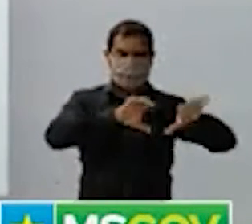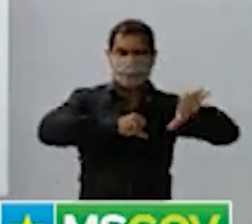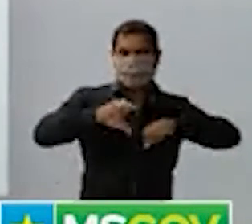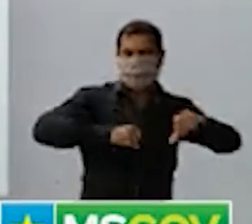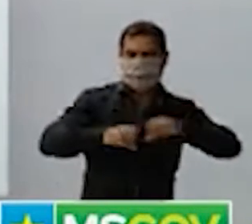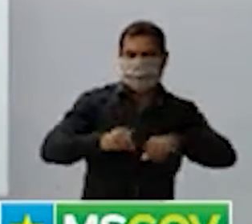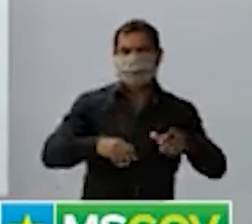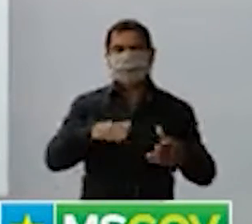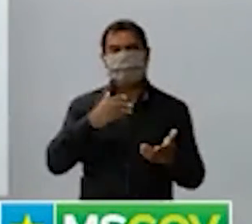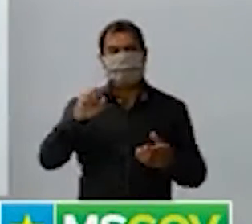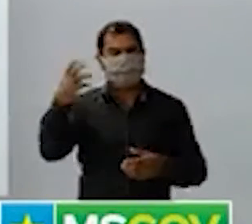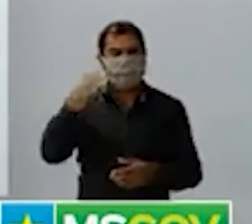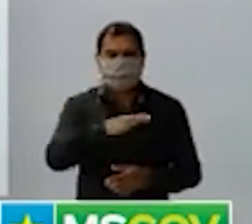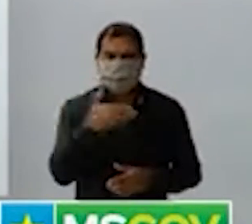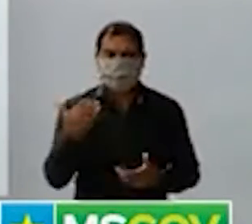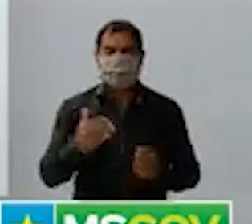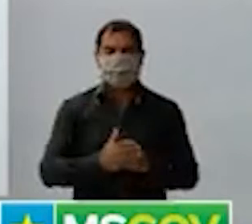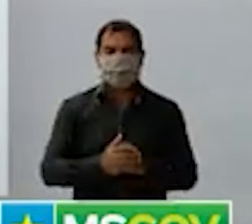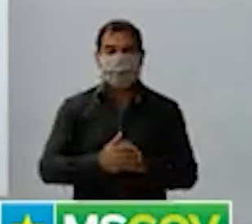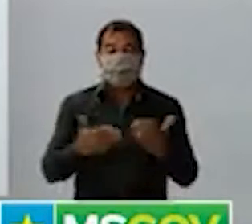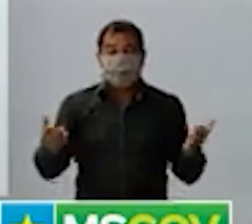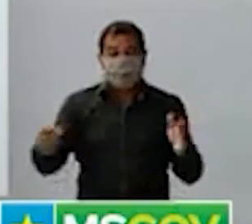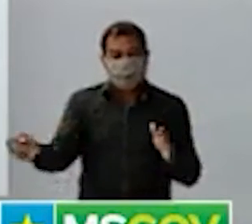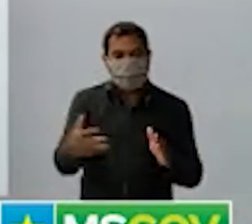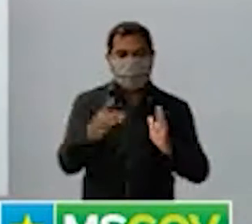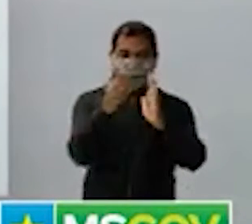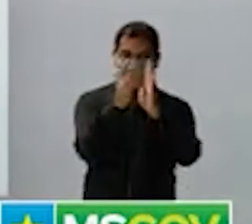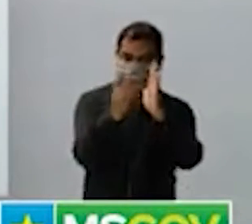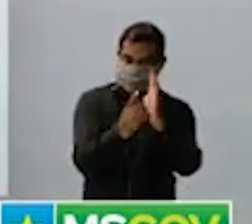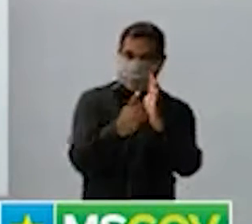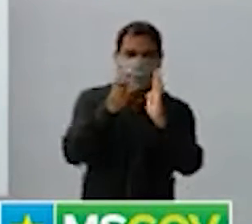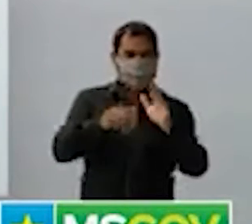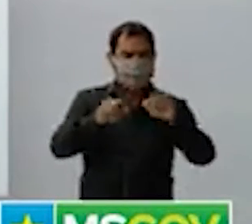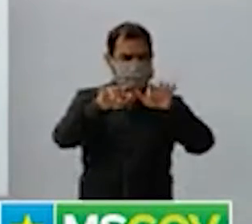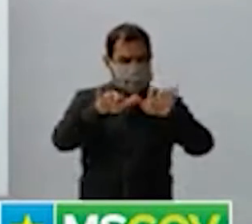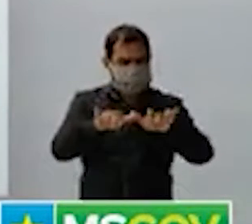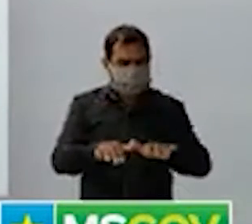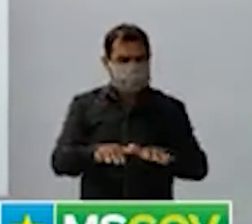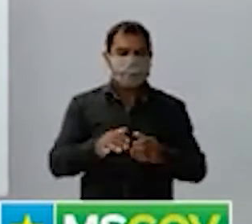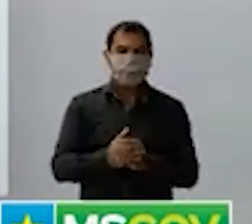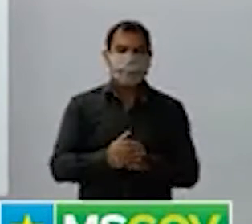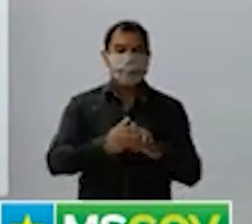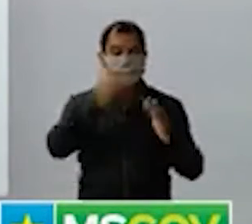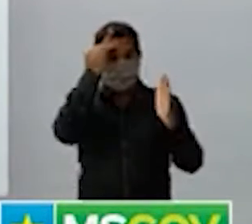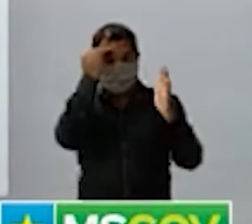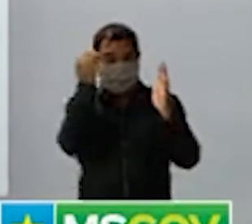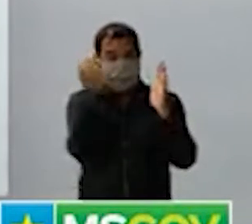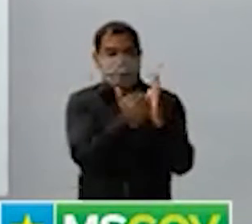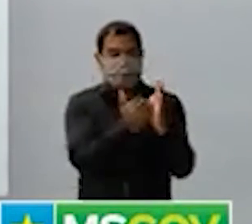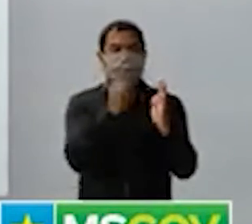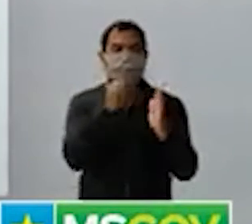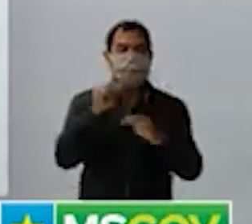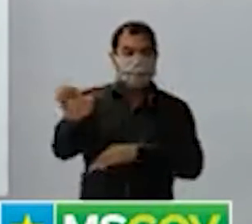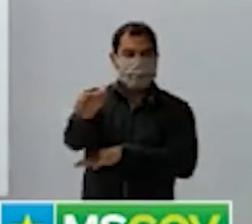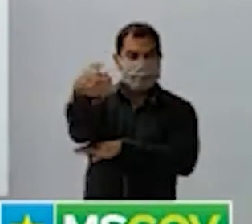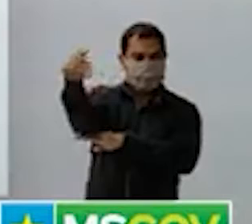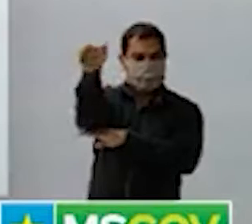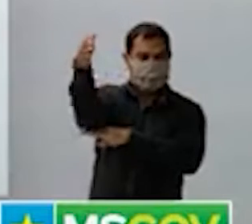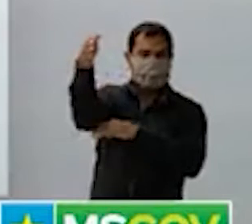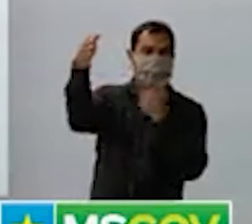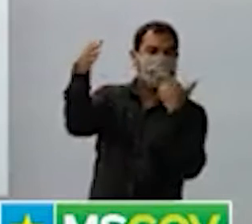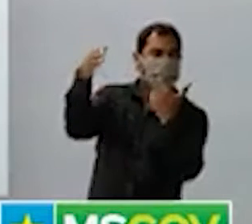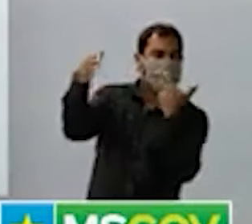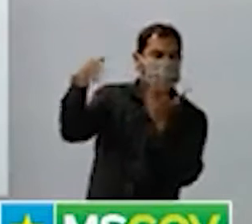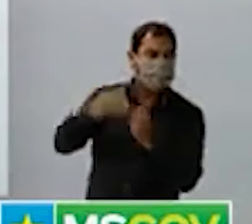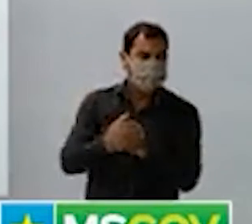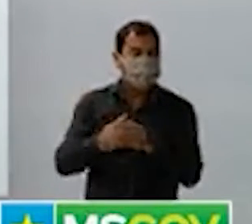aí leva pessoas a óbito então é um novo decreto editado estamos respeitando as bandeiras do prosseguir É